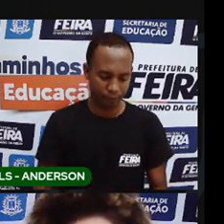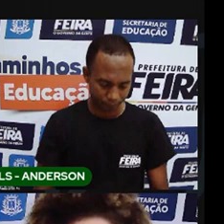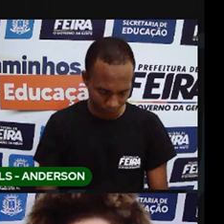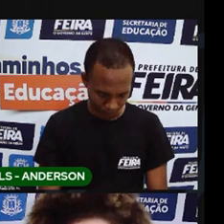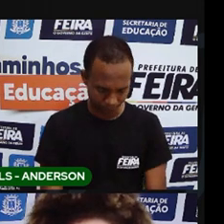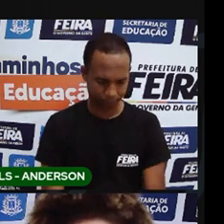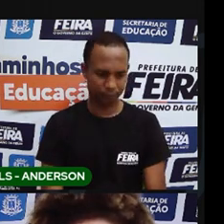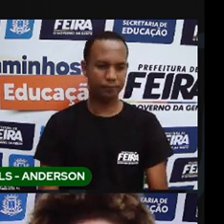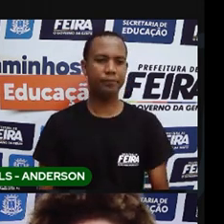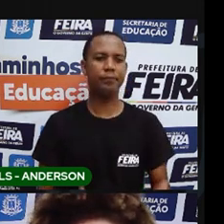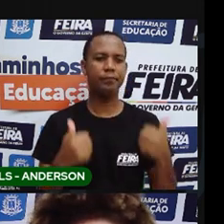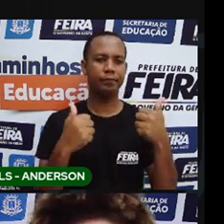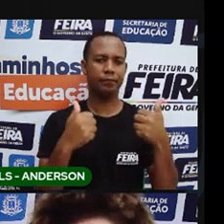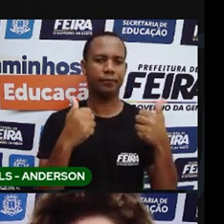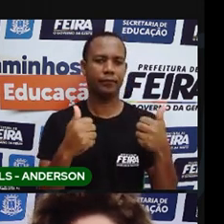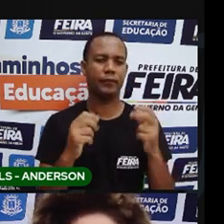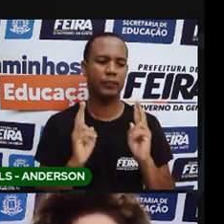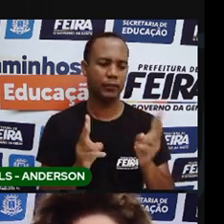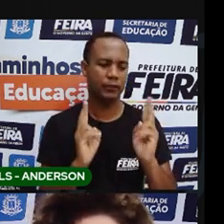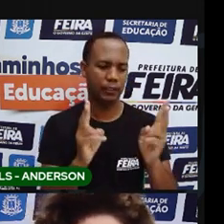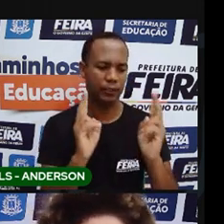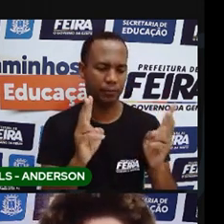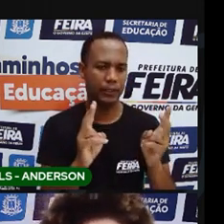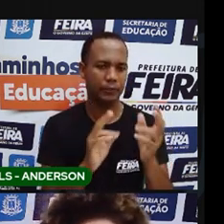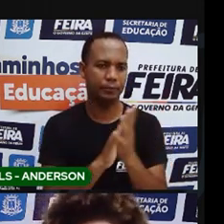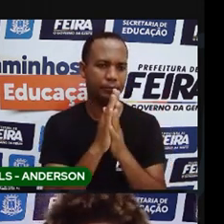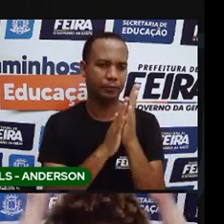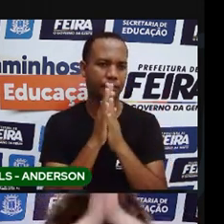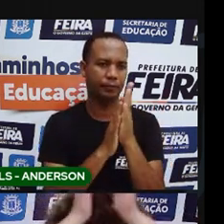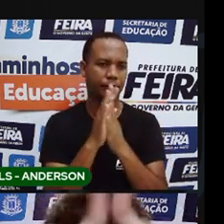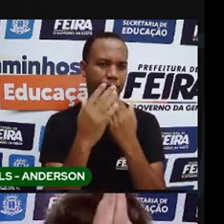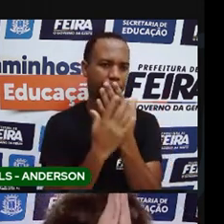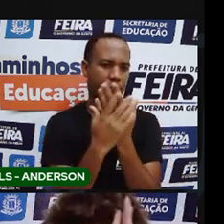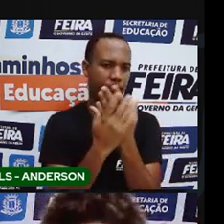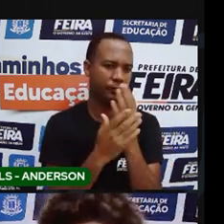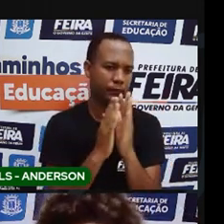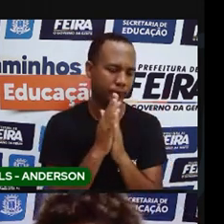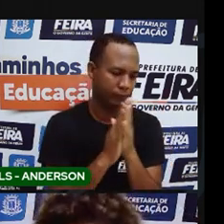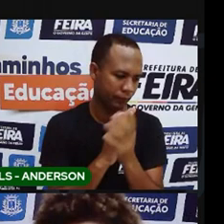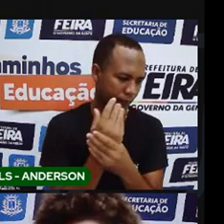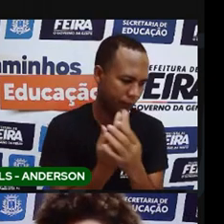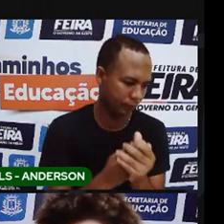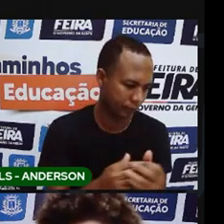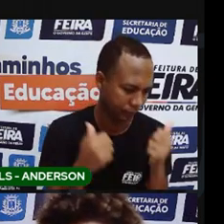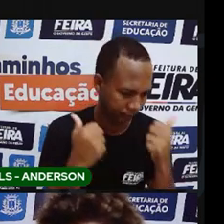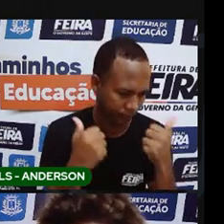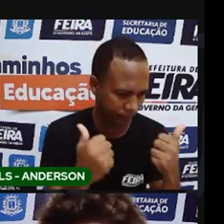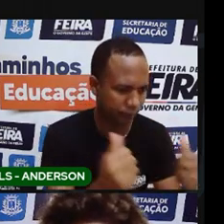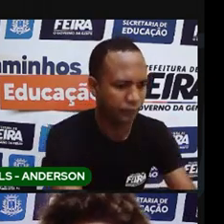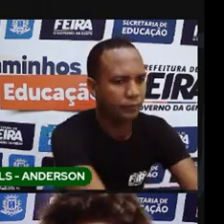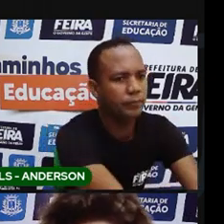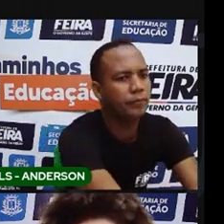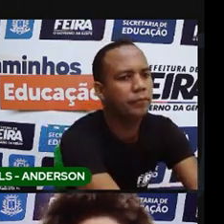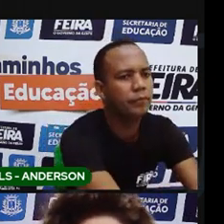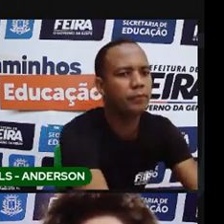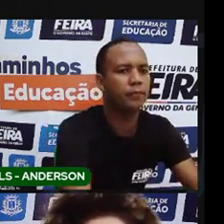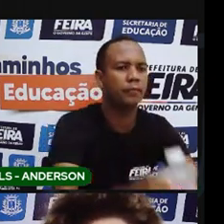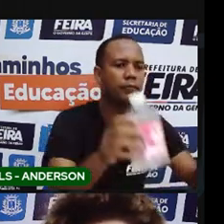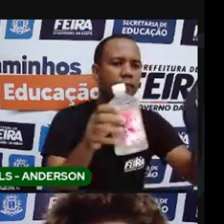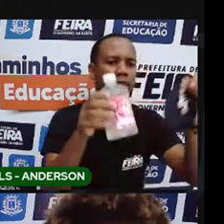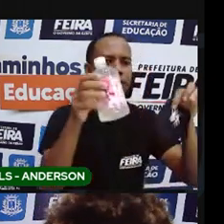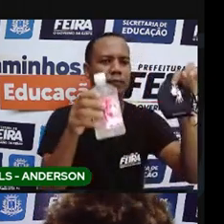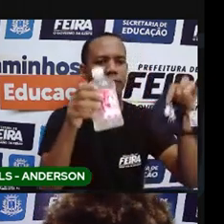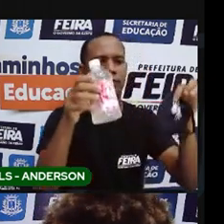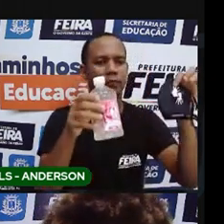E o nosso recadinho de sempre. Lavem o quê? As mãos, lava as mãos, certo?